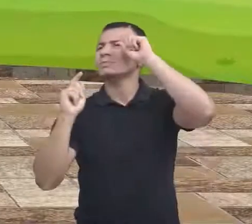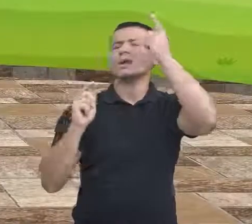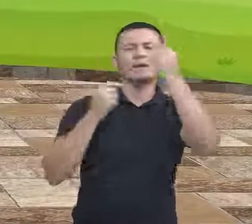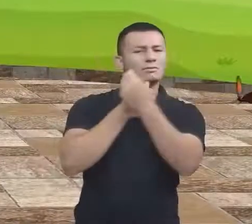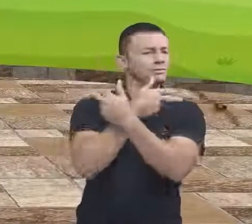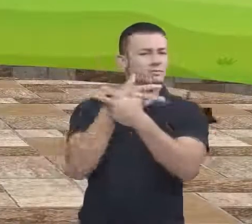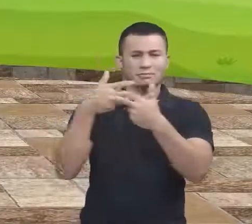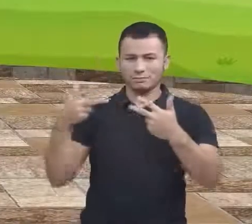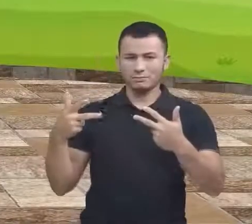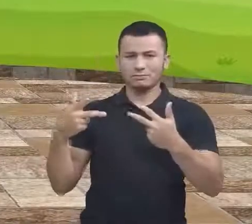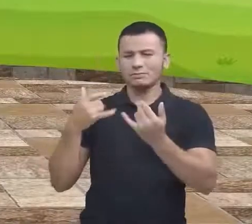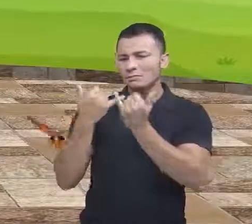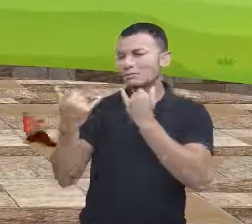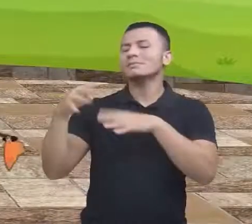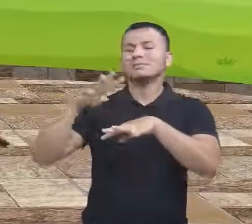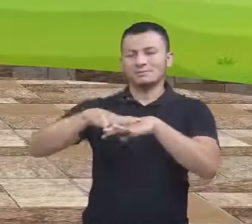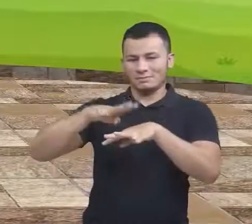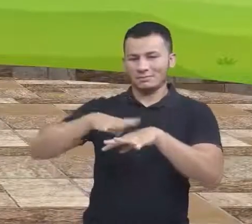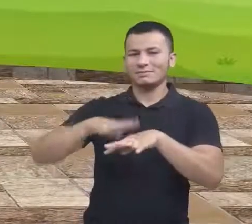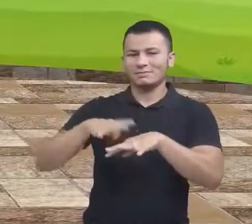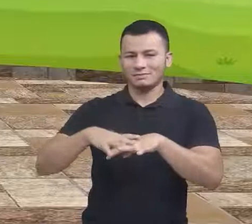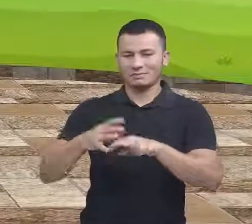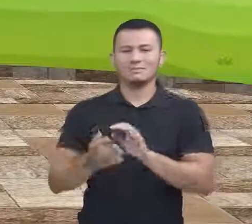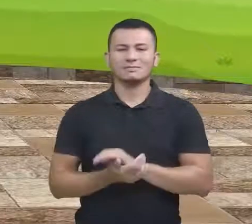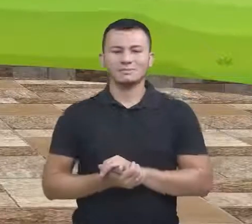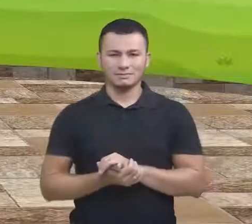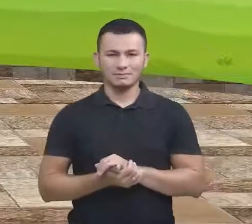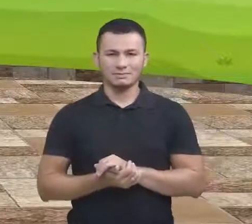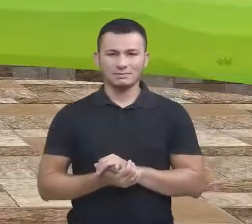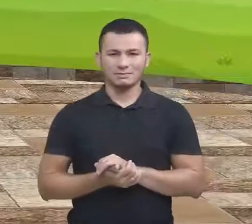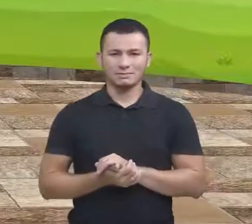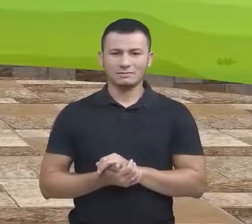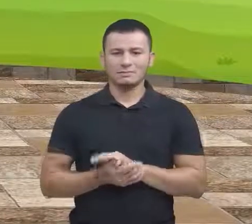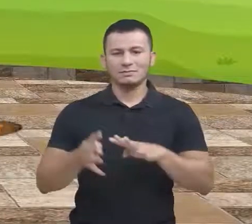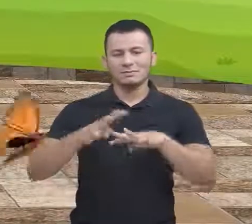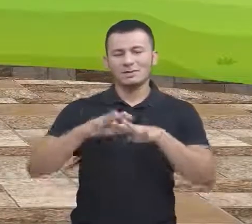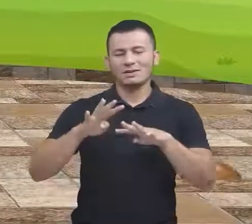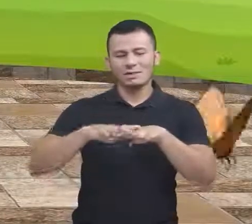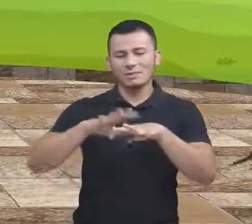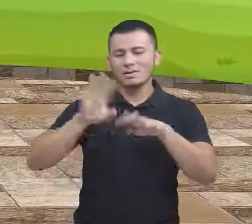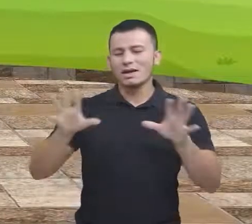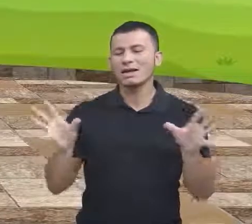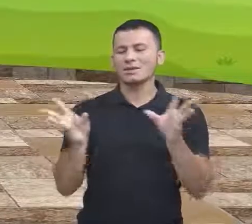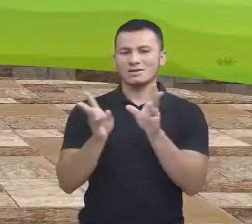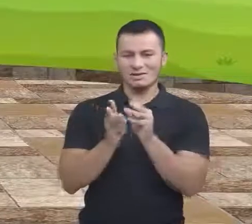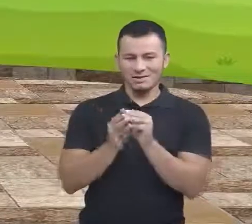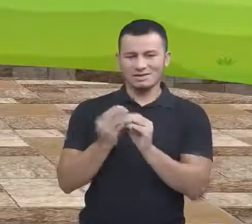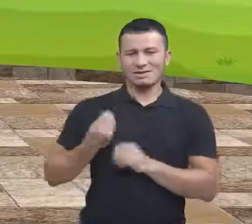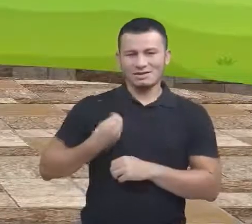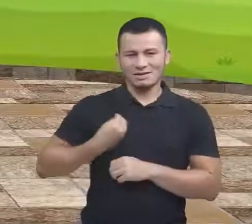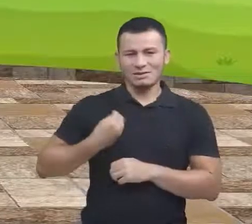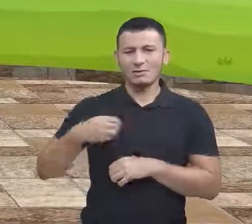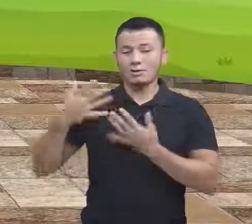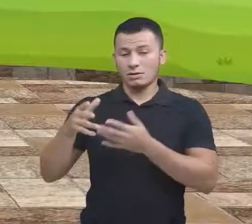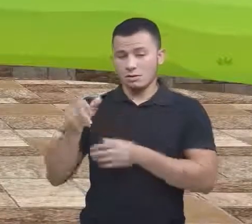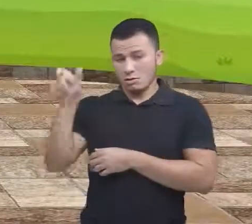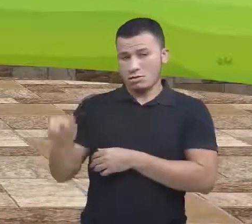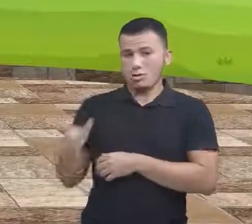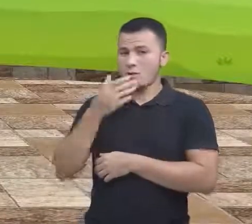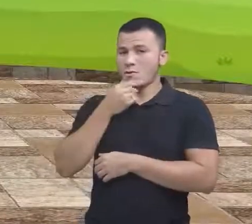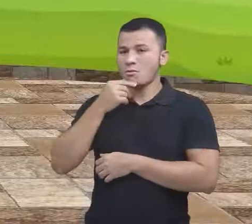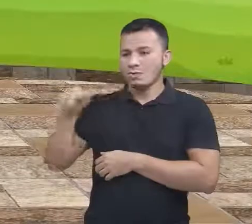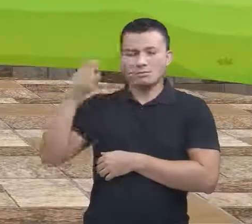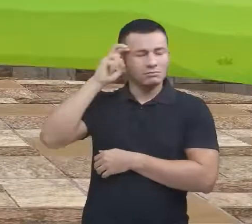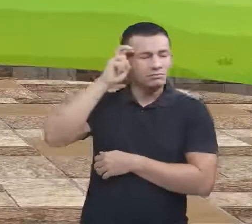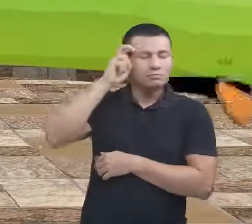é igual a matemática sério tá simplificar nossa vida porque ele é sábio ele sabe muita